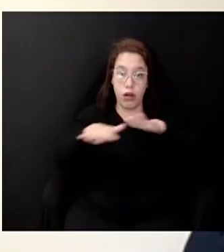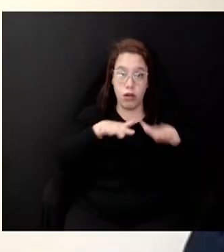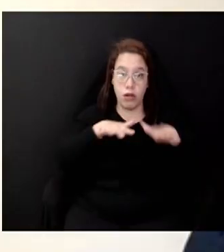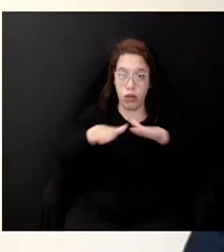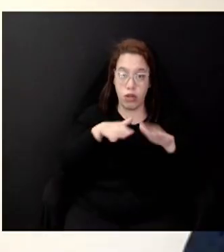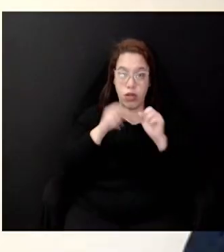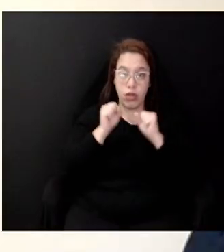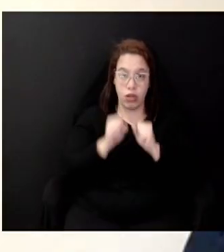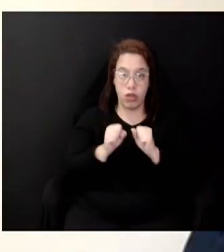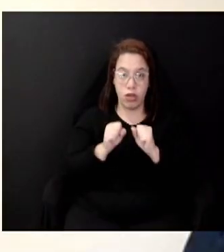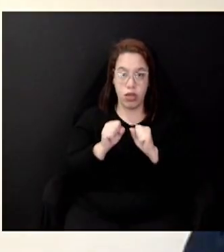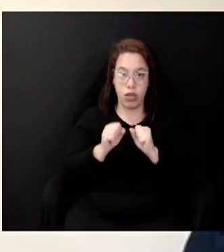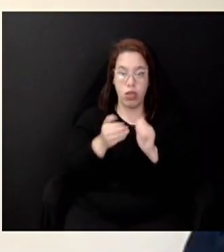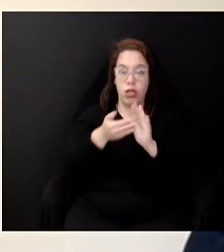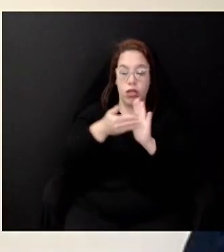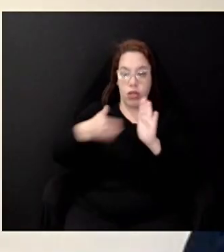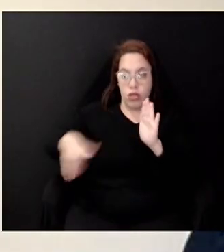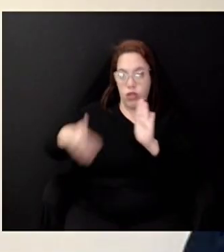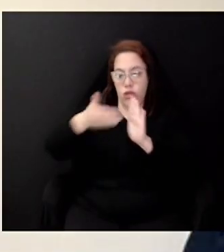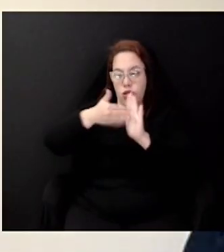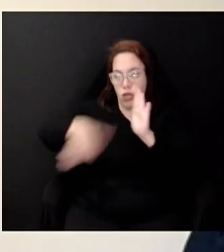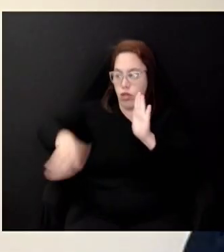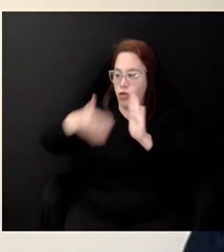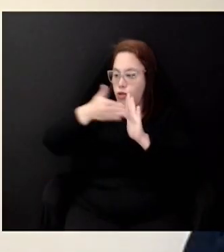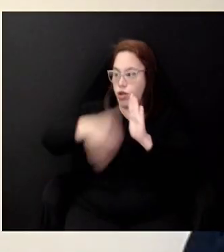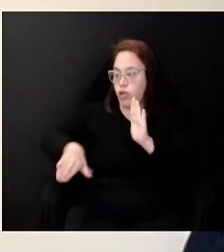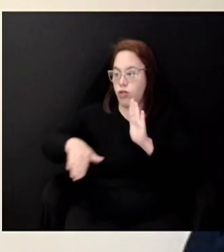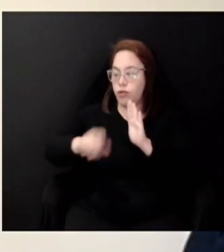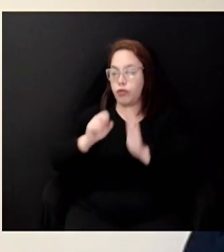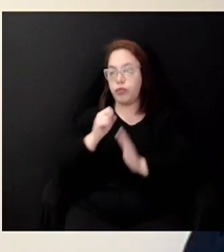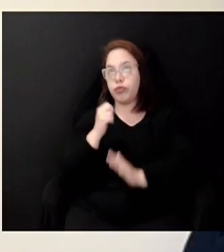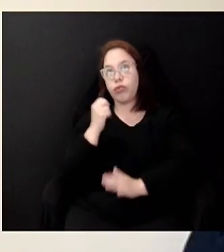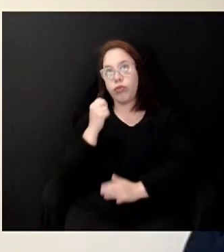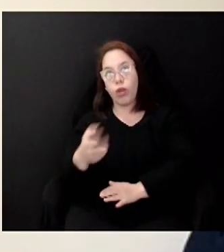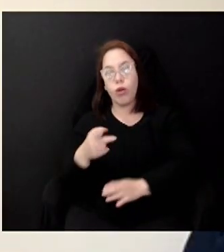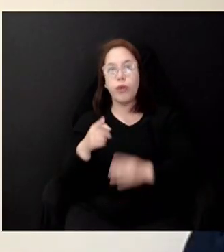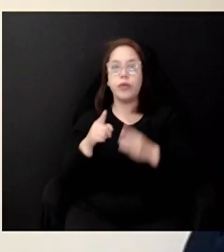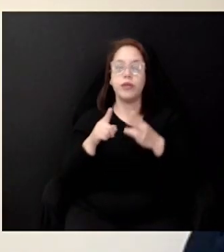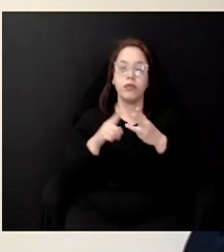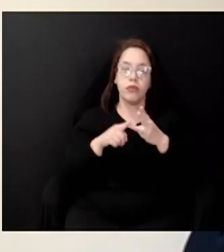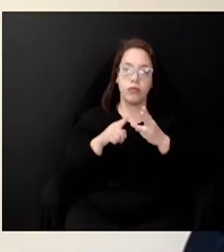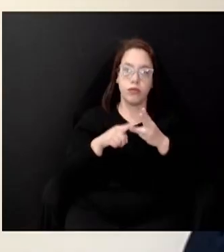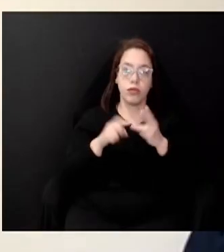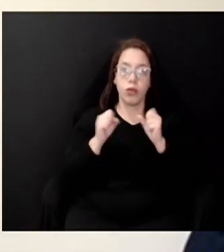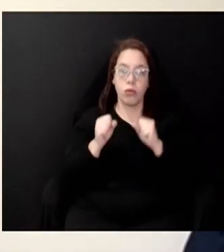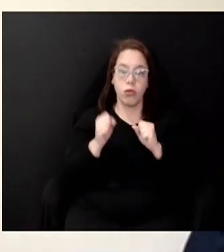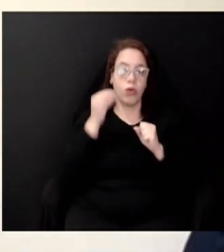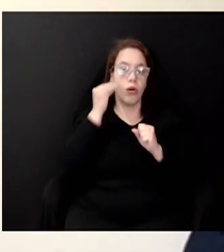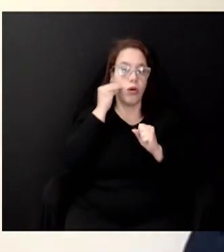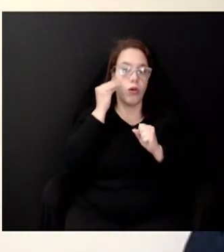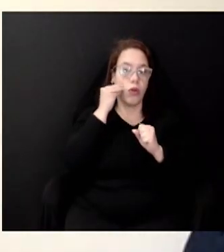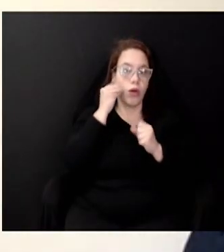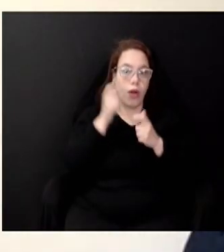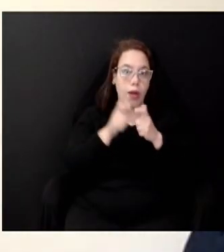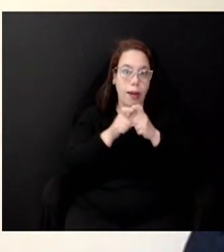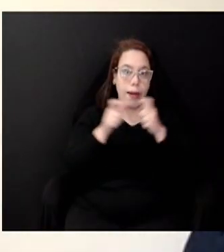ir tirando. Né? Outra coisa, a gente pode tentar ampliar os